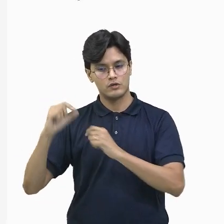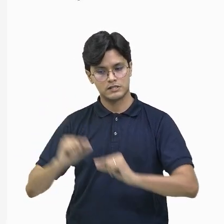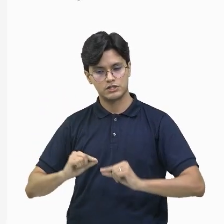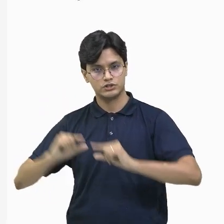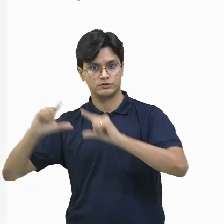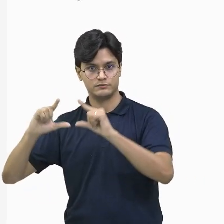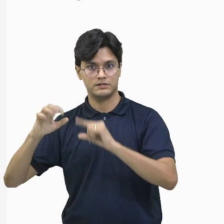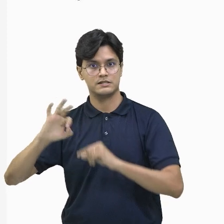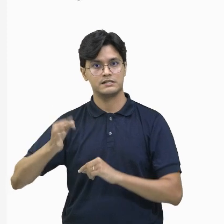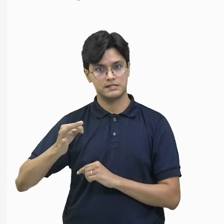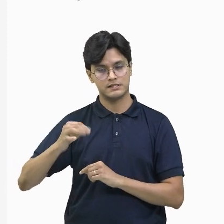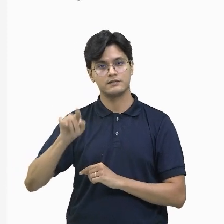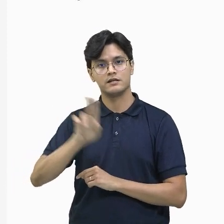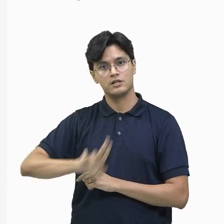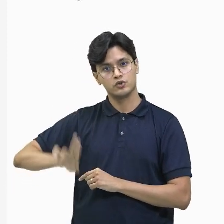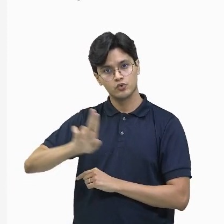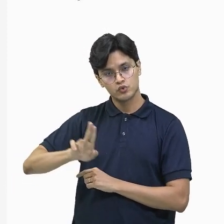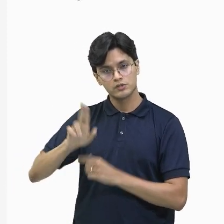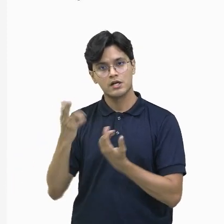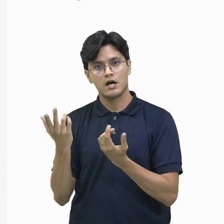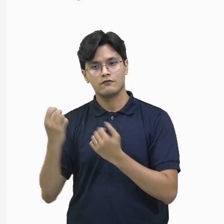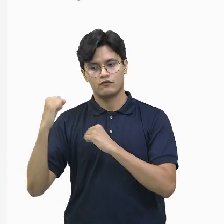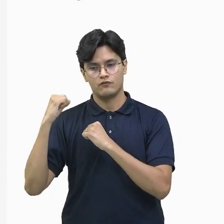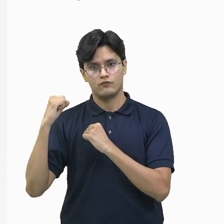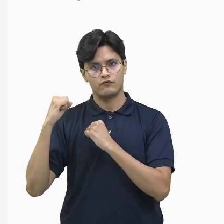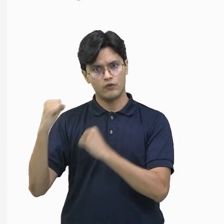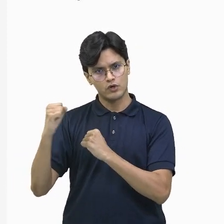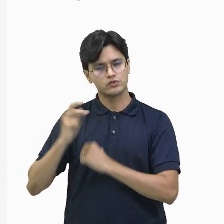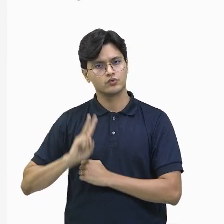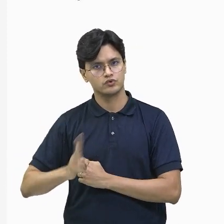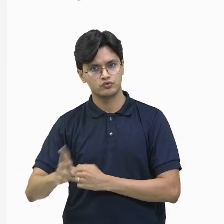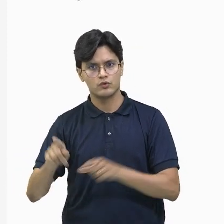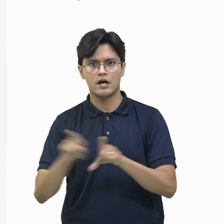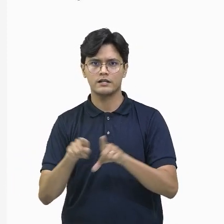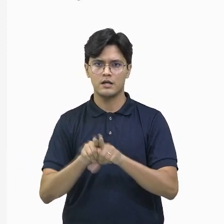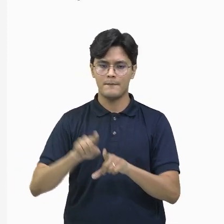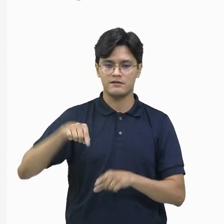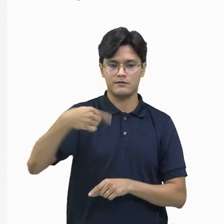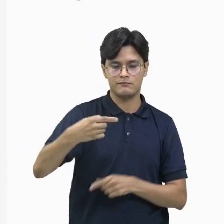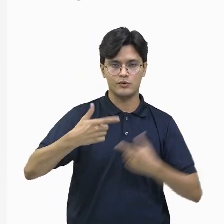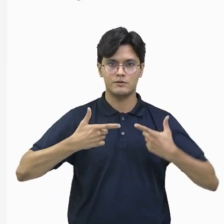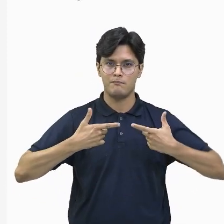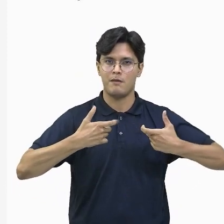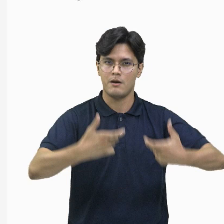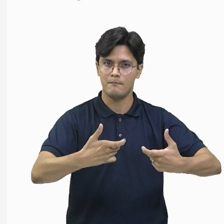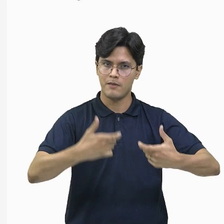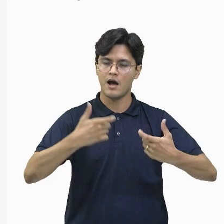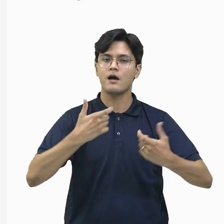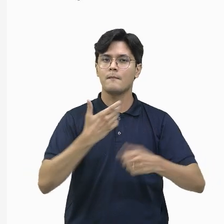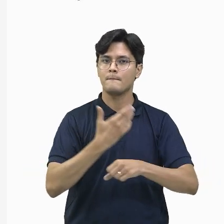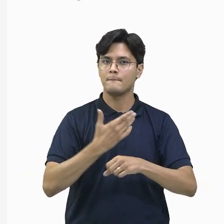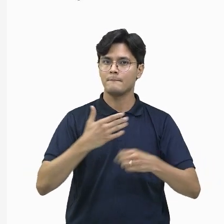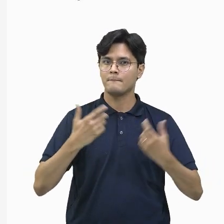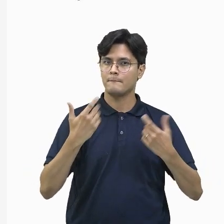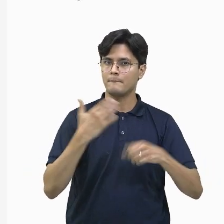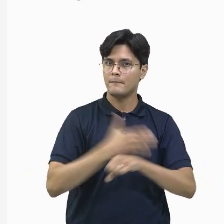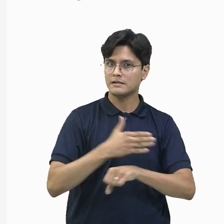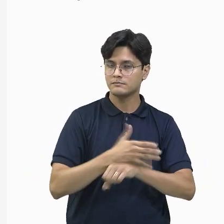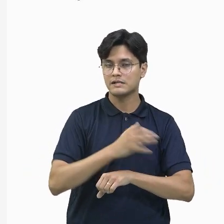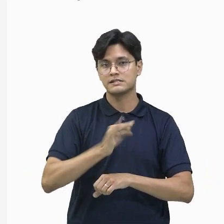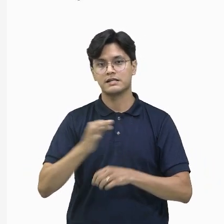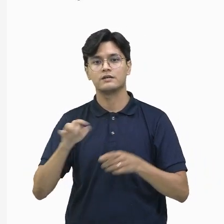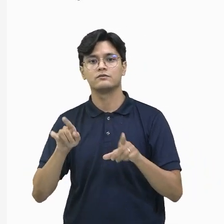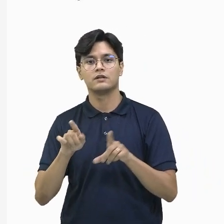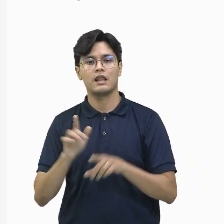para se manter fortes, para a guerra, certo? Lá no século XIX, figuras como